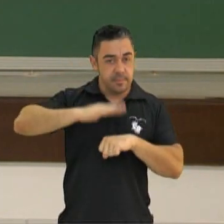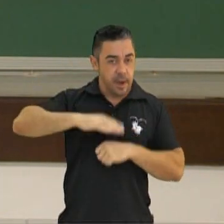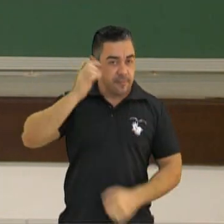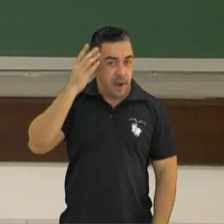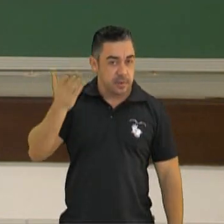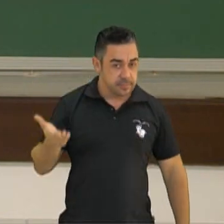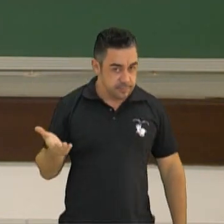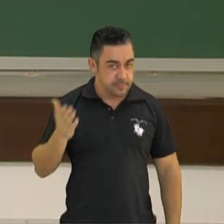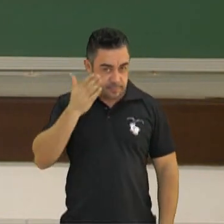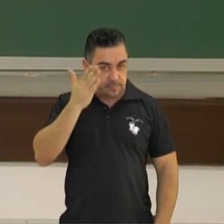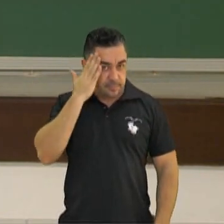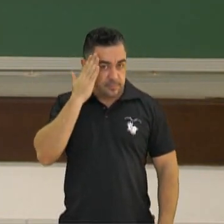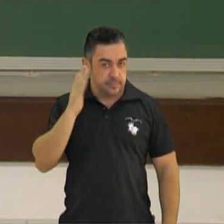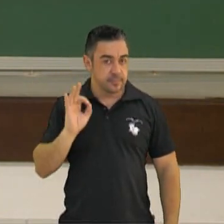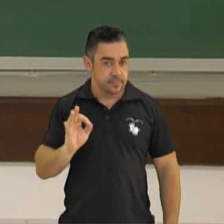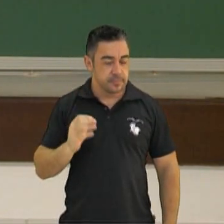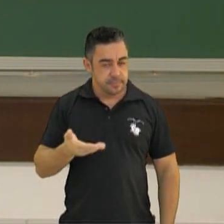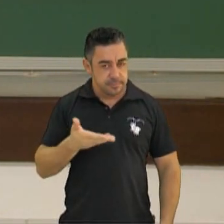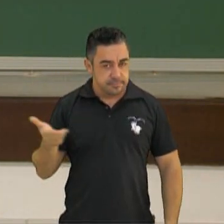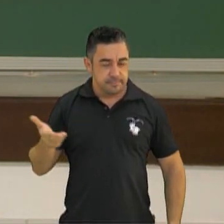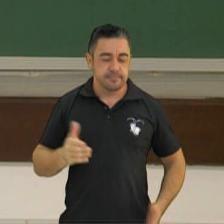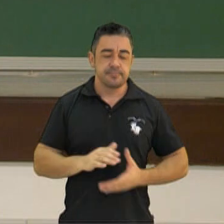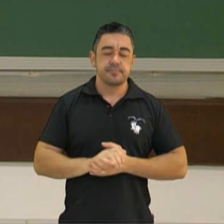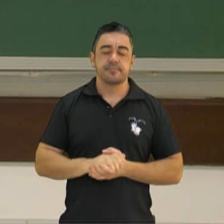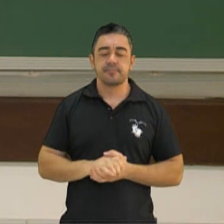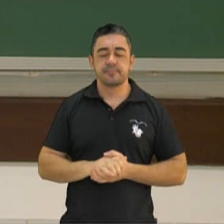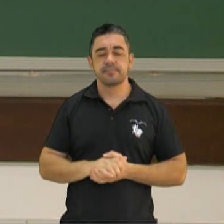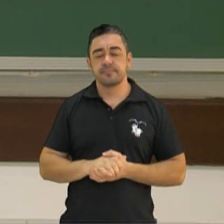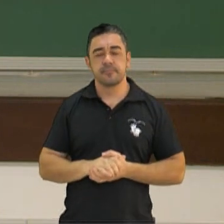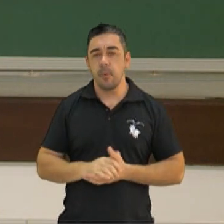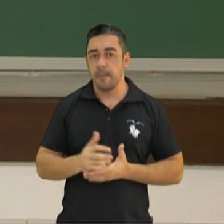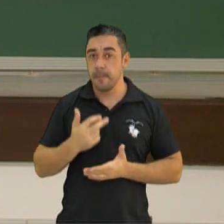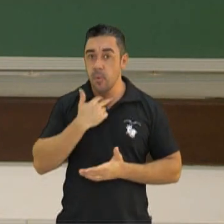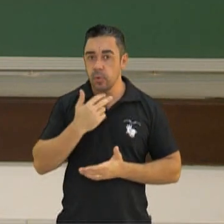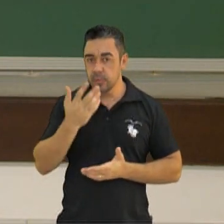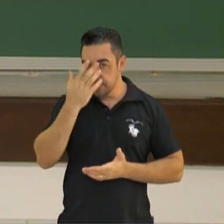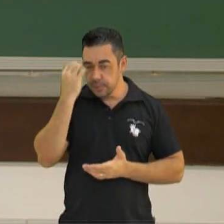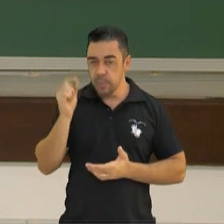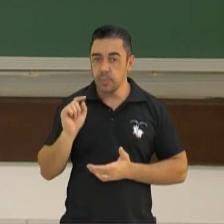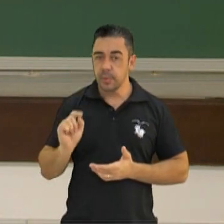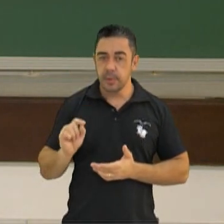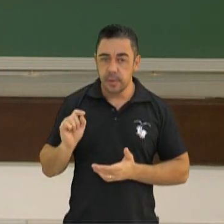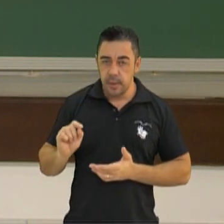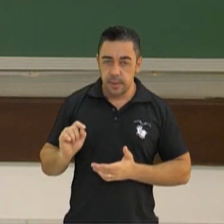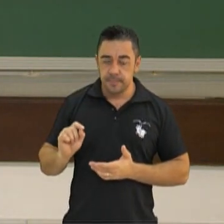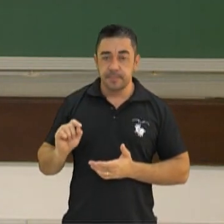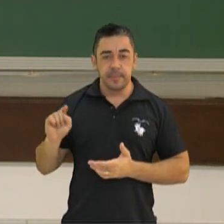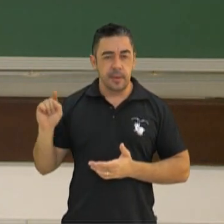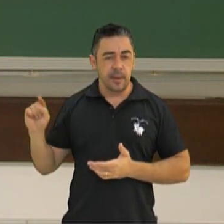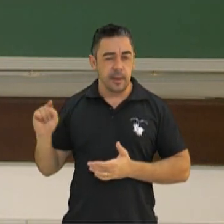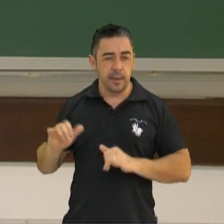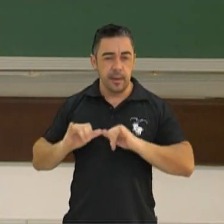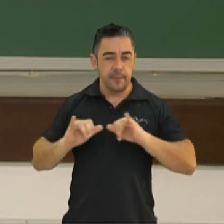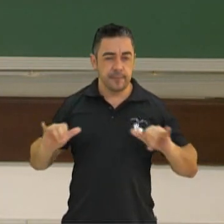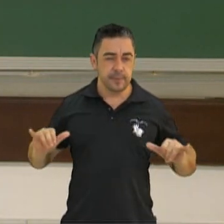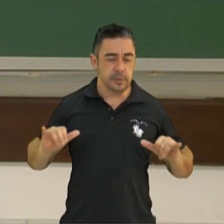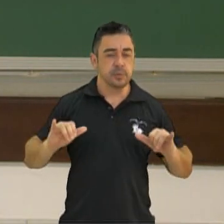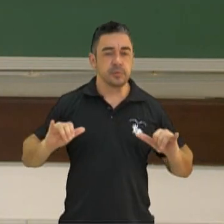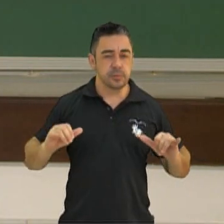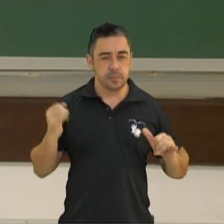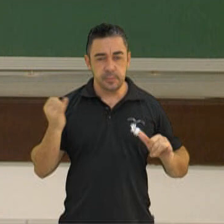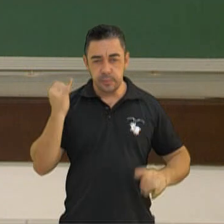disso? Então se anima aí, ok? Não podemos nos esquecer, gente, dos nossos lembretes bem basiquinhos,